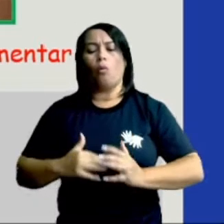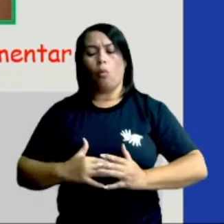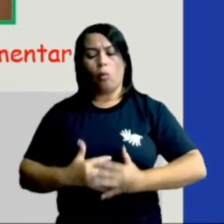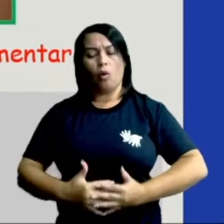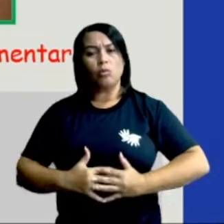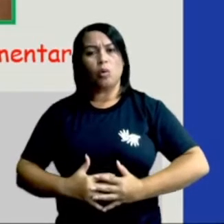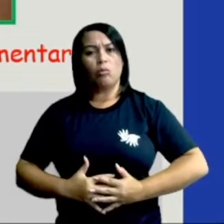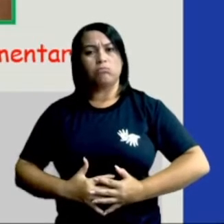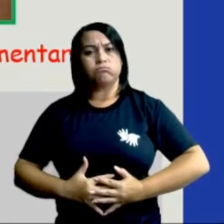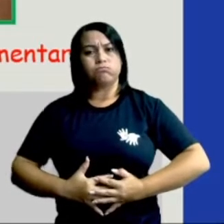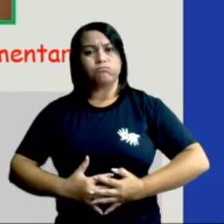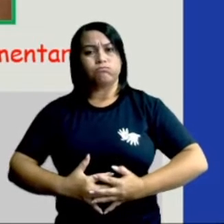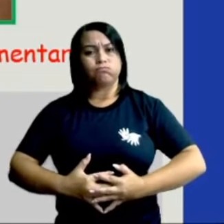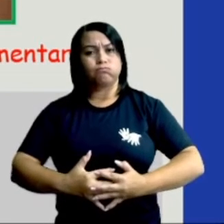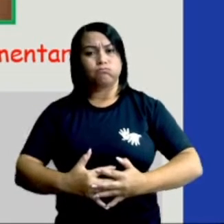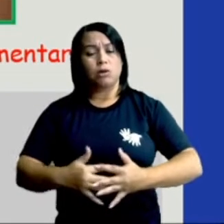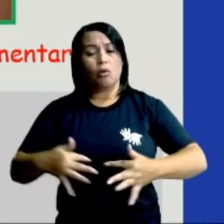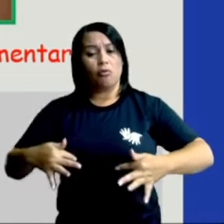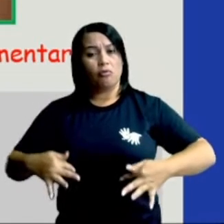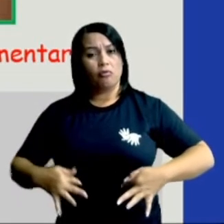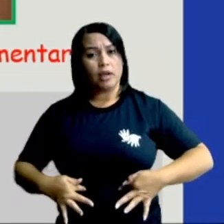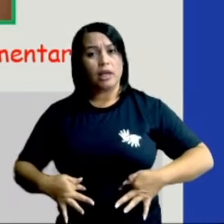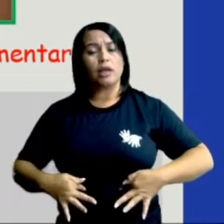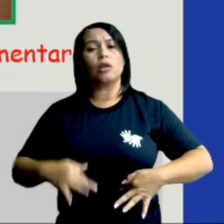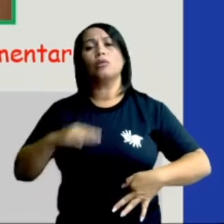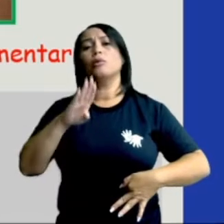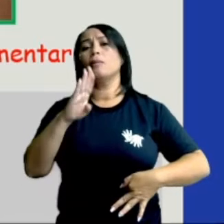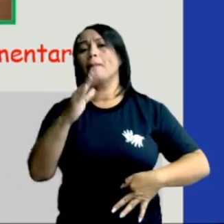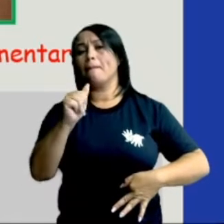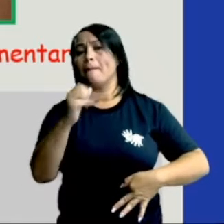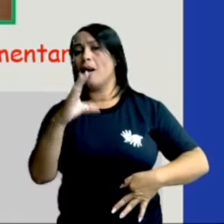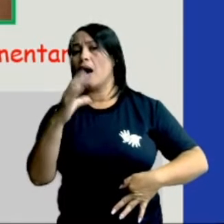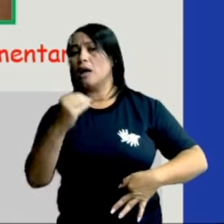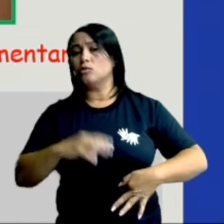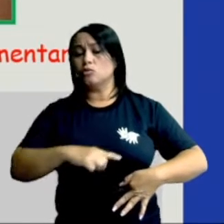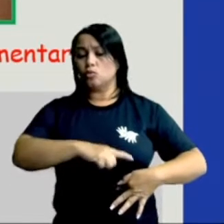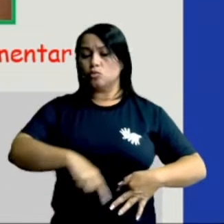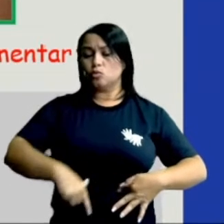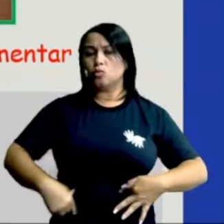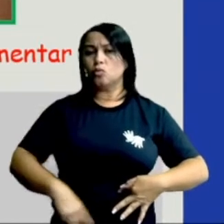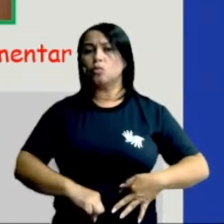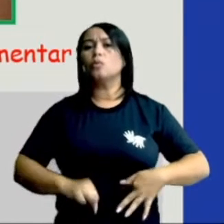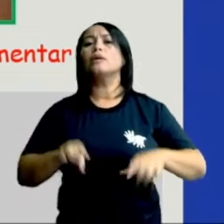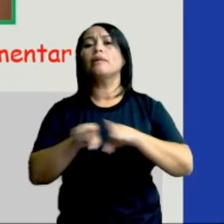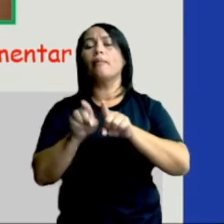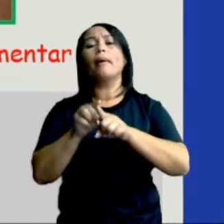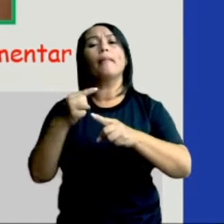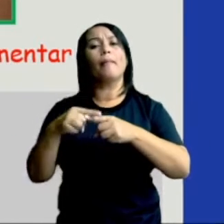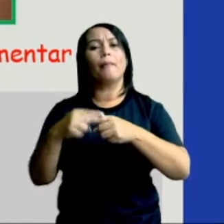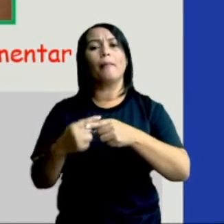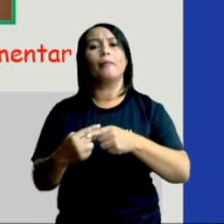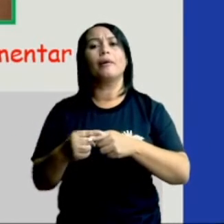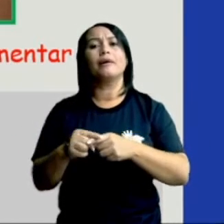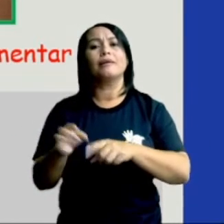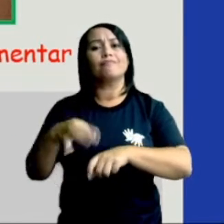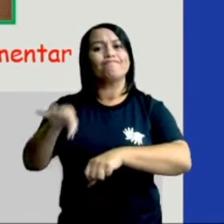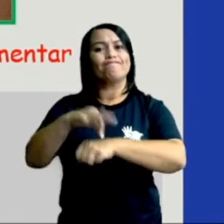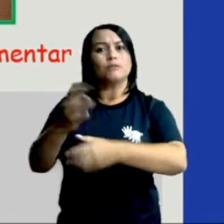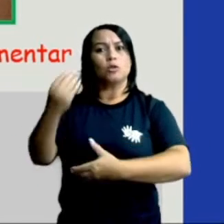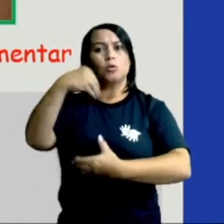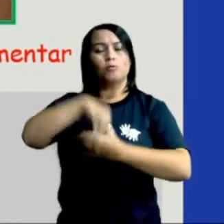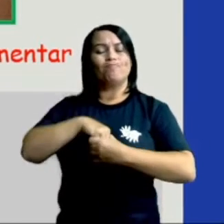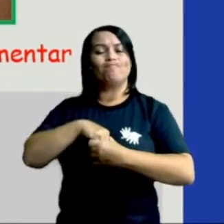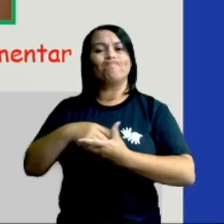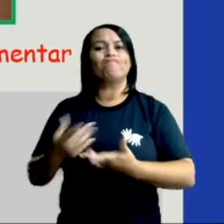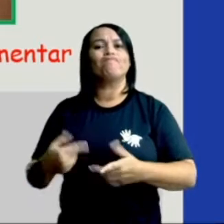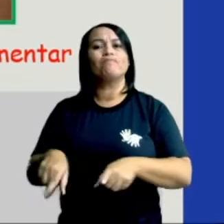abdômen aumentado, com o fígado e o baço altamente aumentado, porque a leishmania ataca esses órgãos.